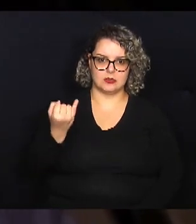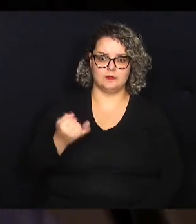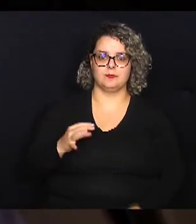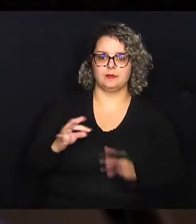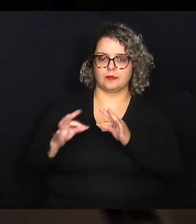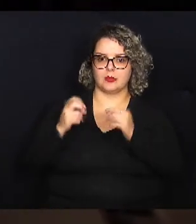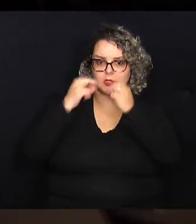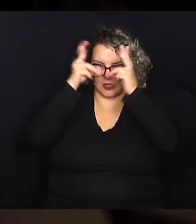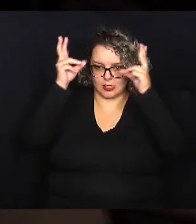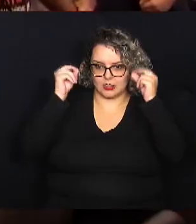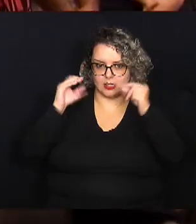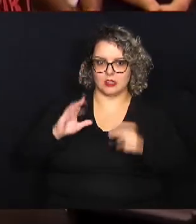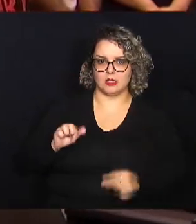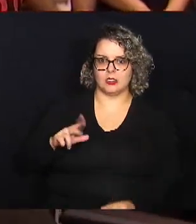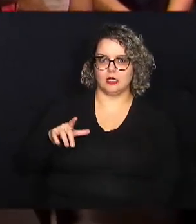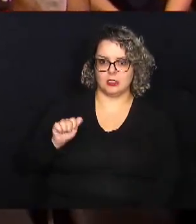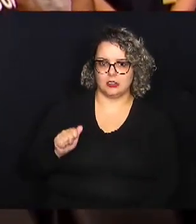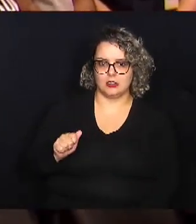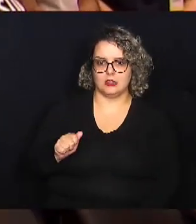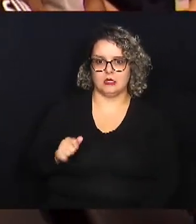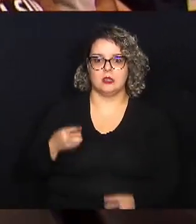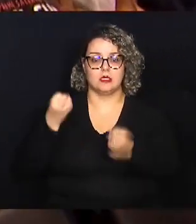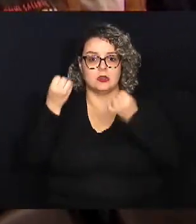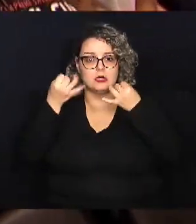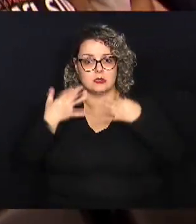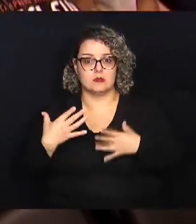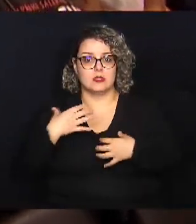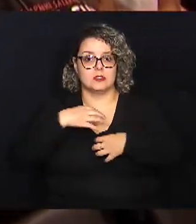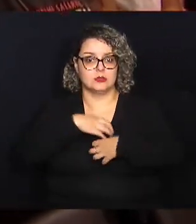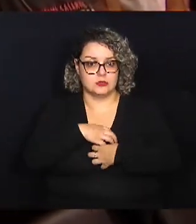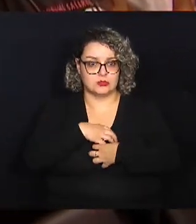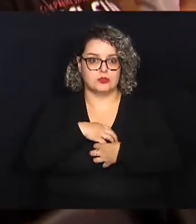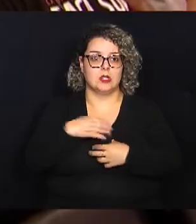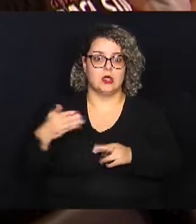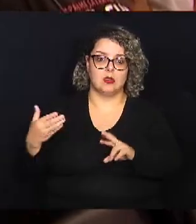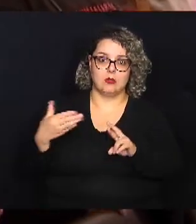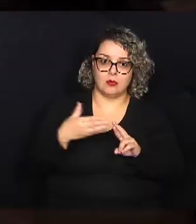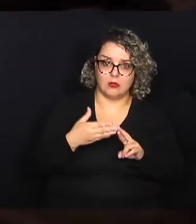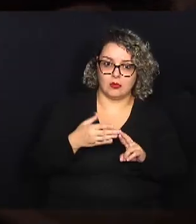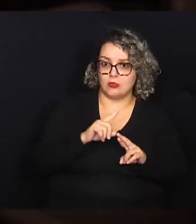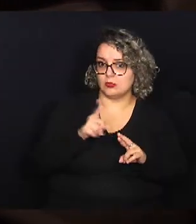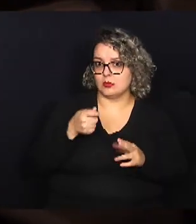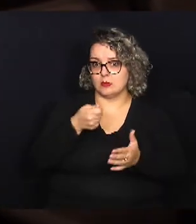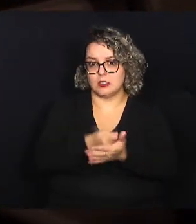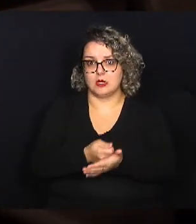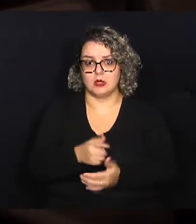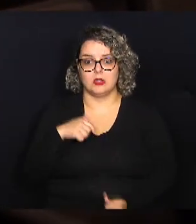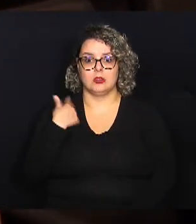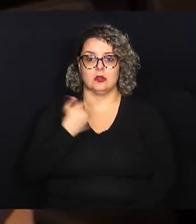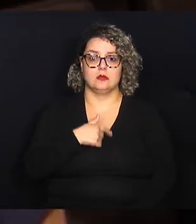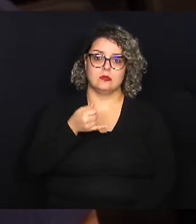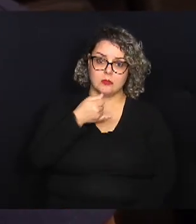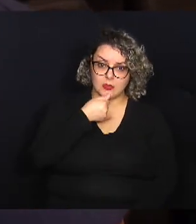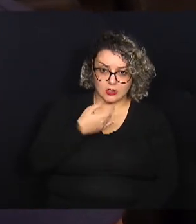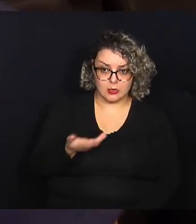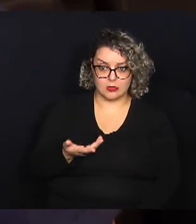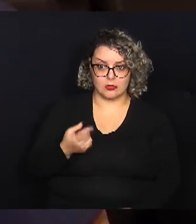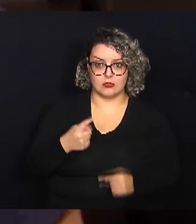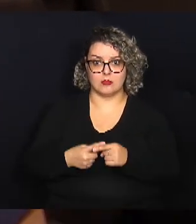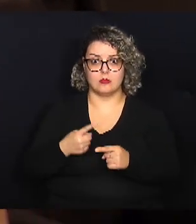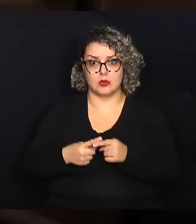de enfermagem Carla Silva explica o sentimento referente ao não pagamento. A gente fica triste porque a gente fez